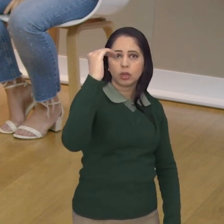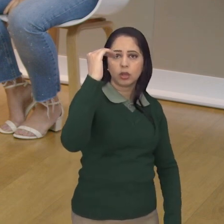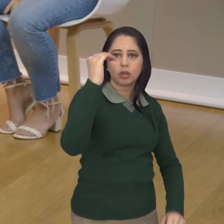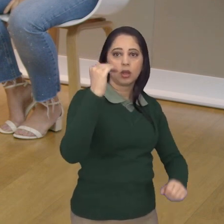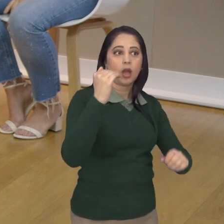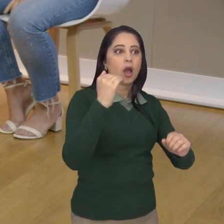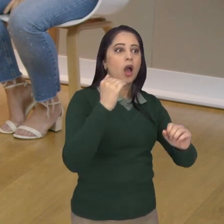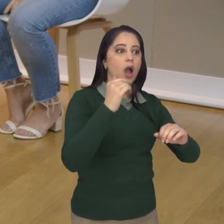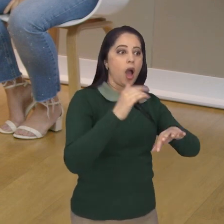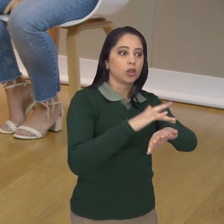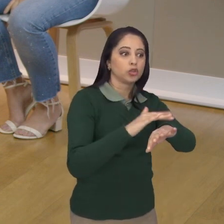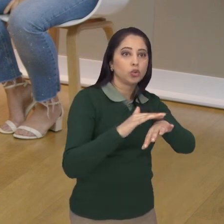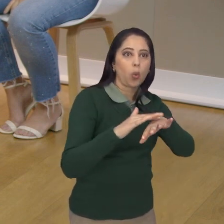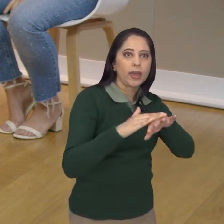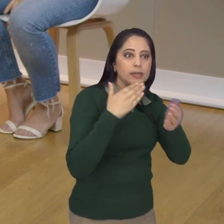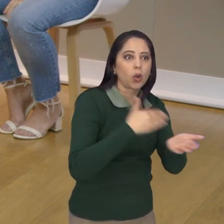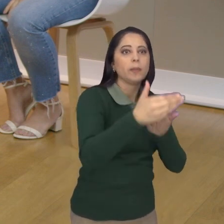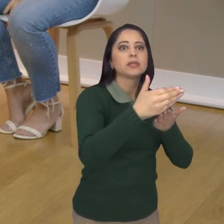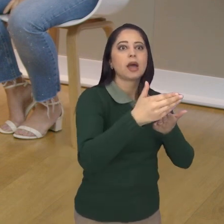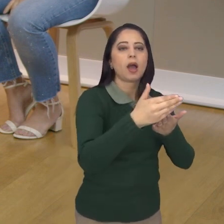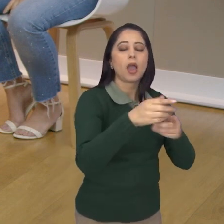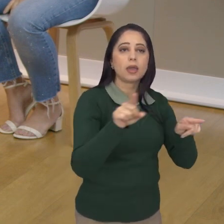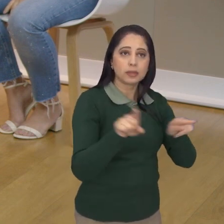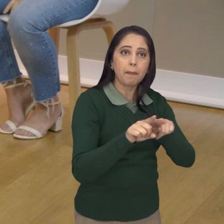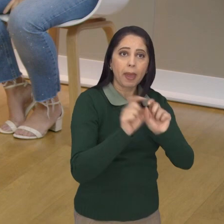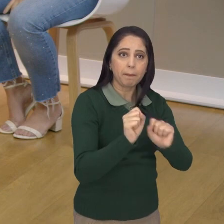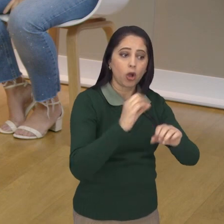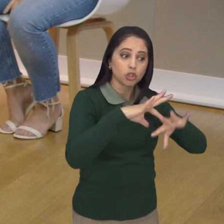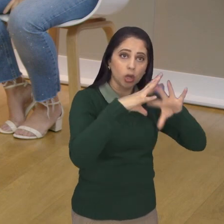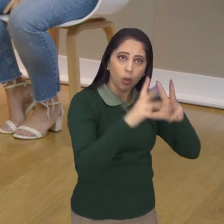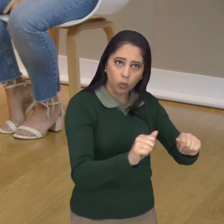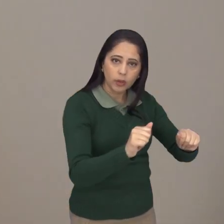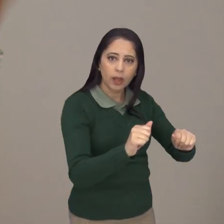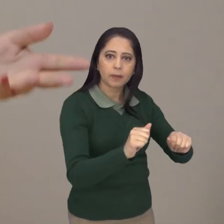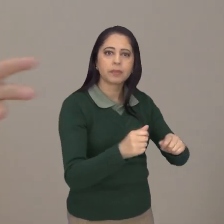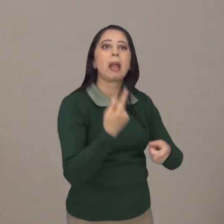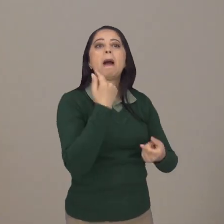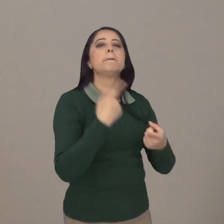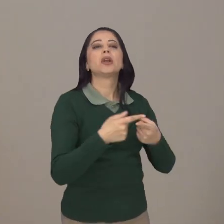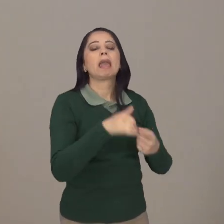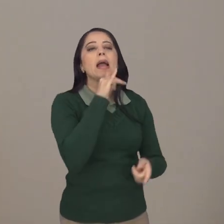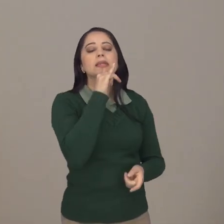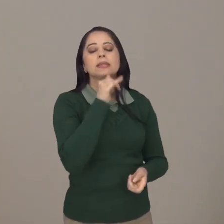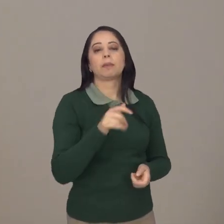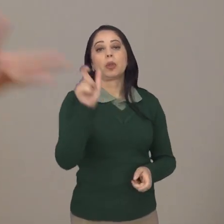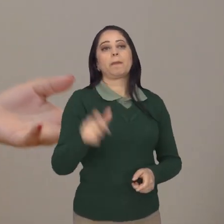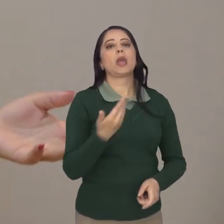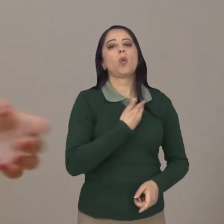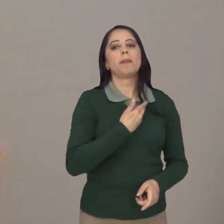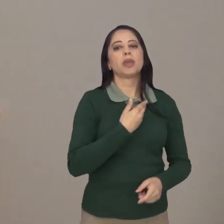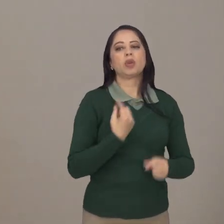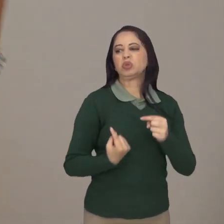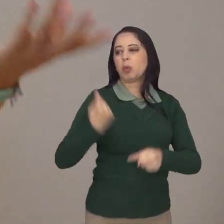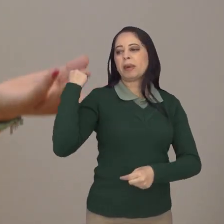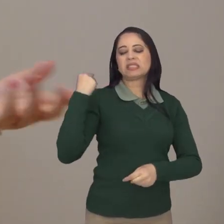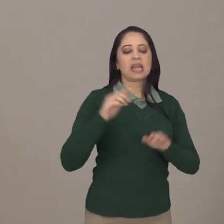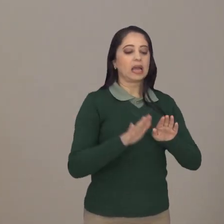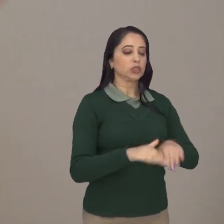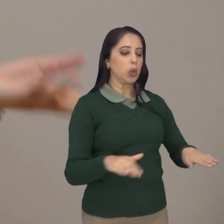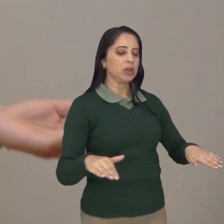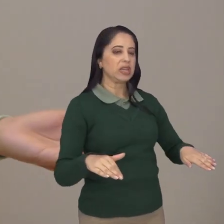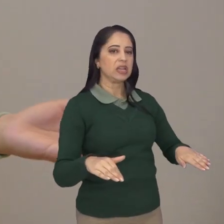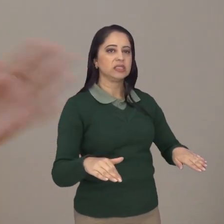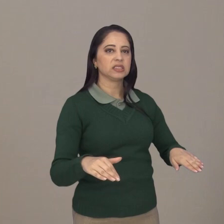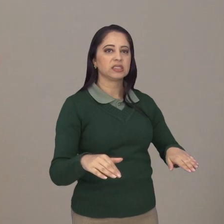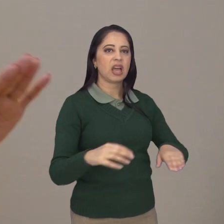fase adulta, porque conversando com um colega de trabalho, ele falou, olha, quando criança eu não, sei lá, tinha alergia a chocolate, mas depois que eu virei